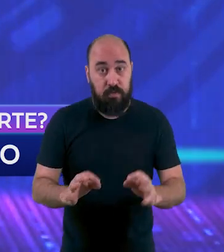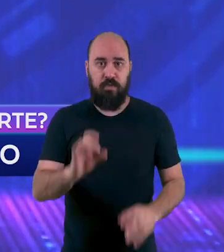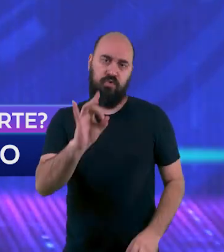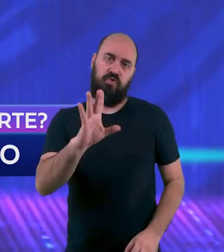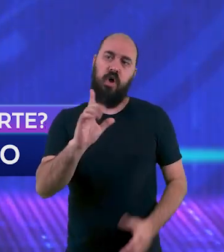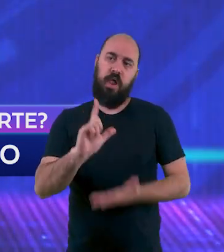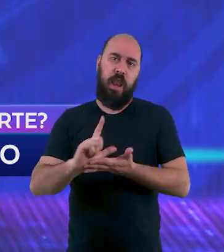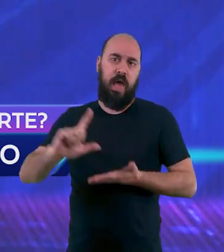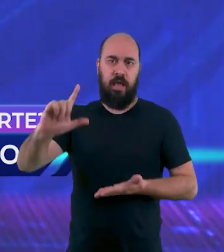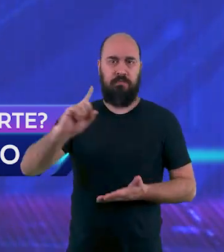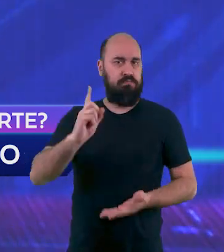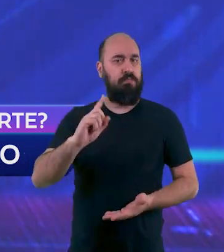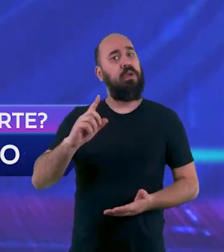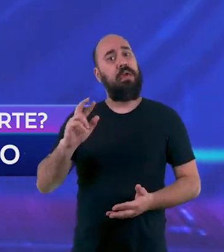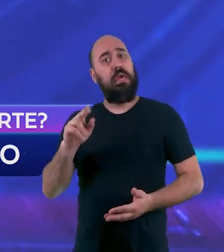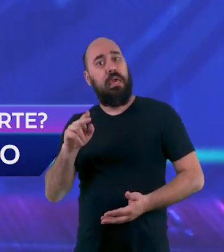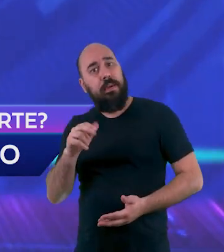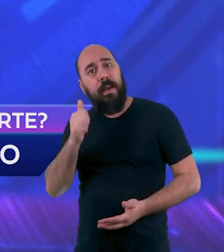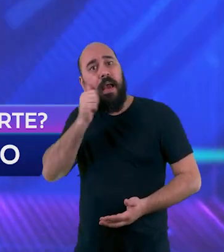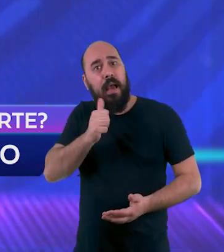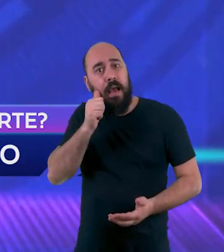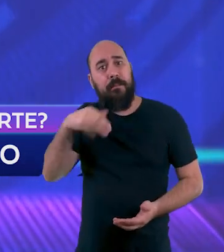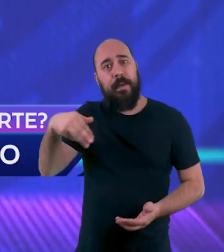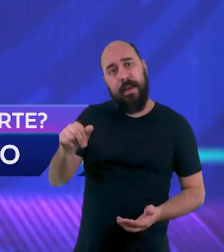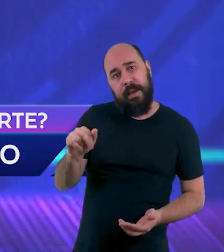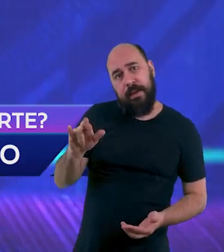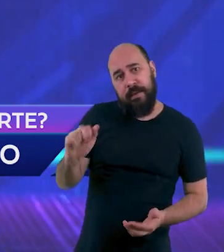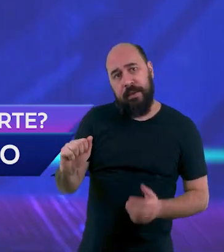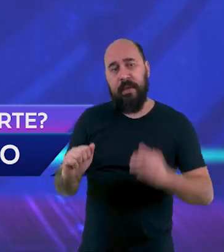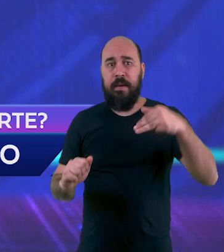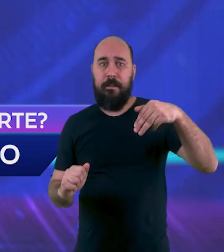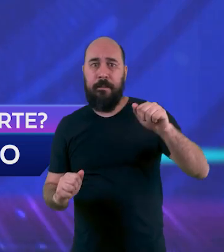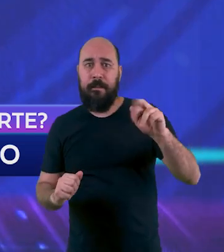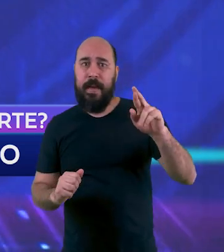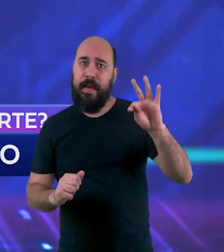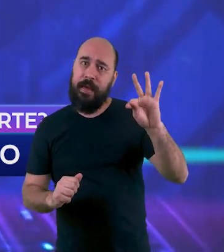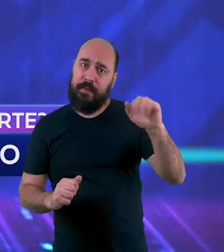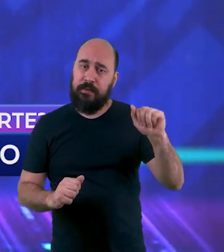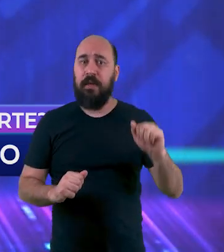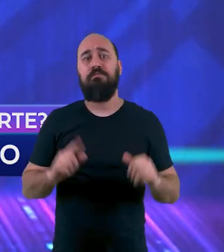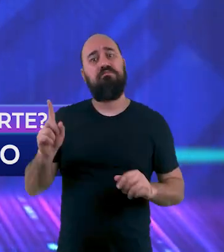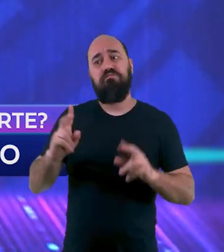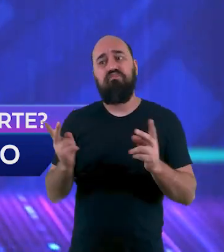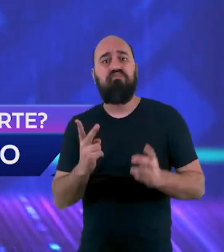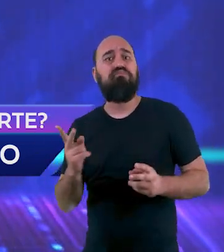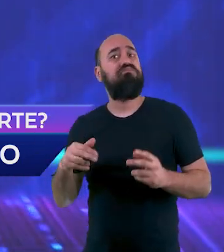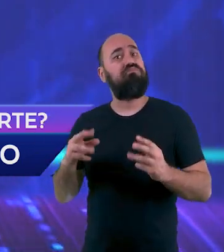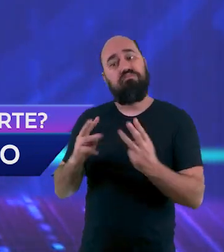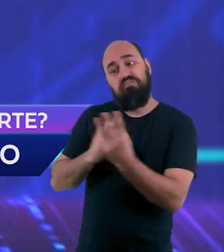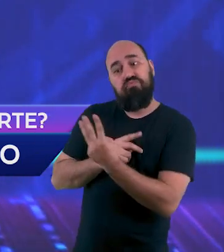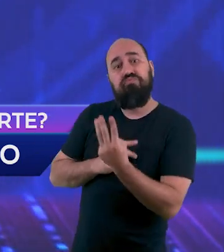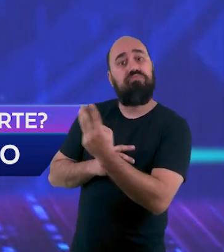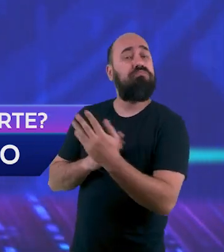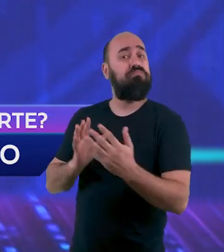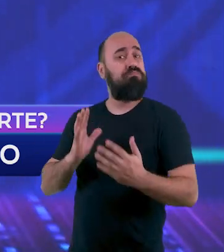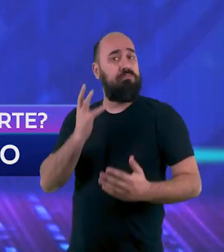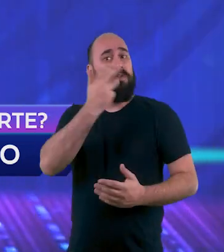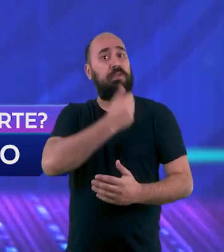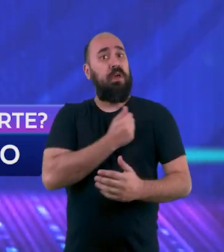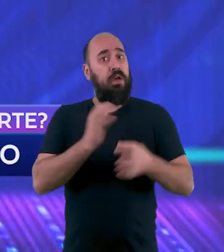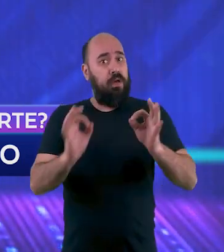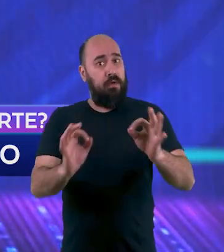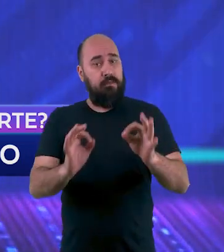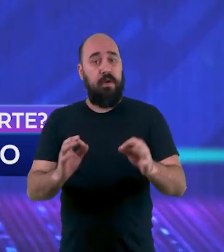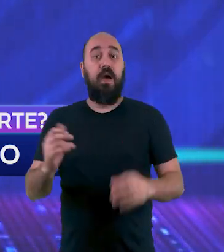as suas irmãs. Jesus visitava a casa de Lázaro. E ele aqui recebe uma notícia que